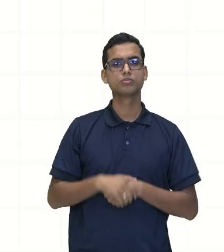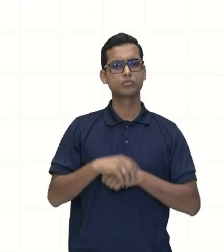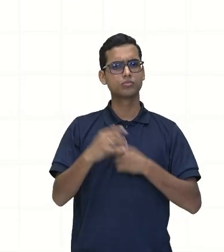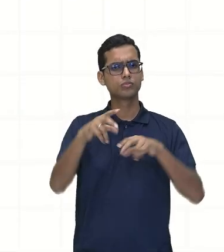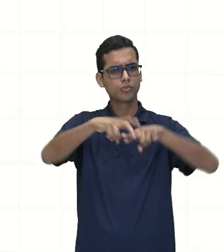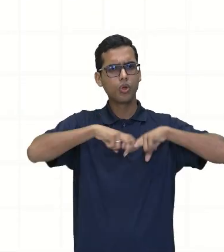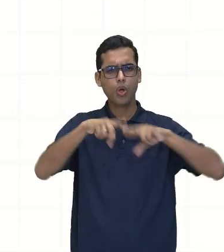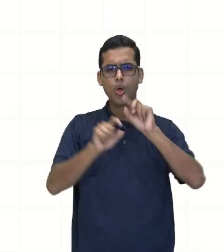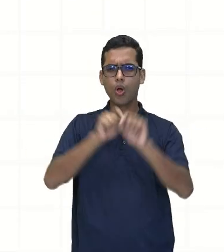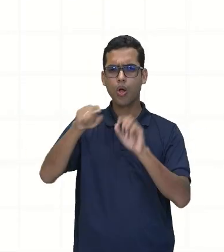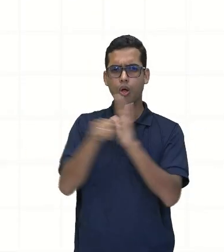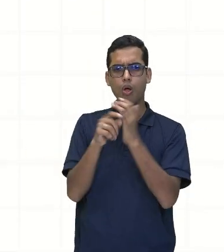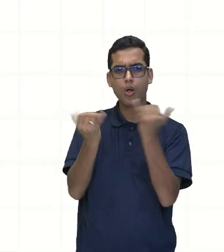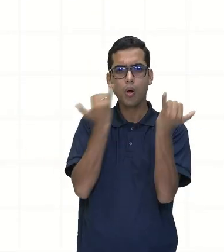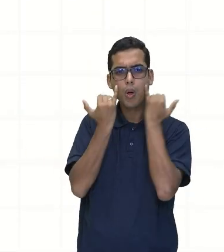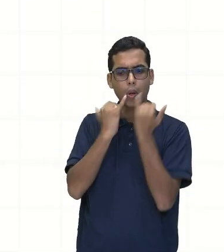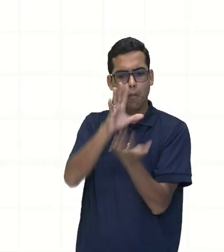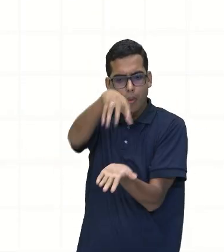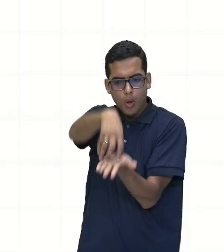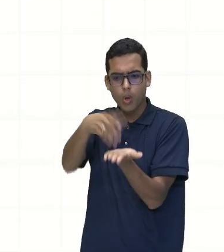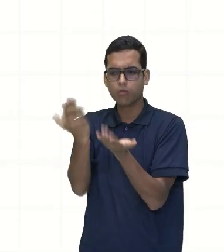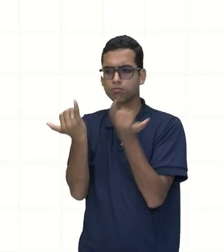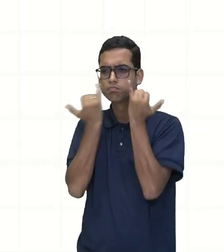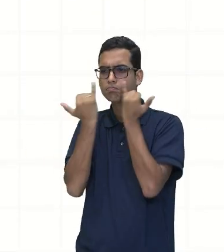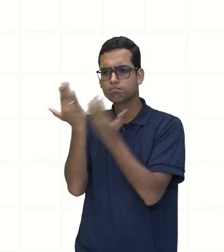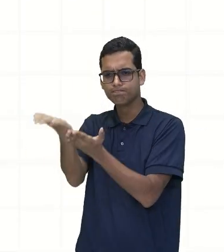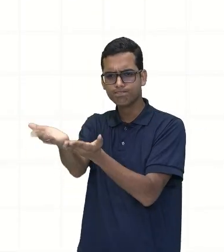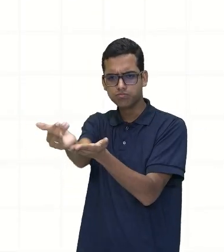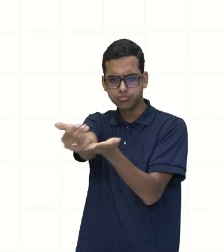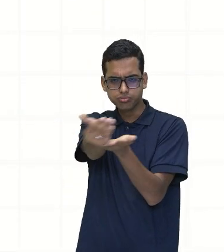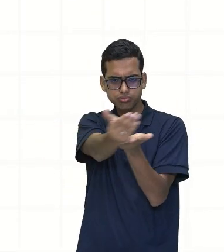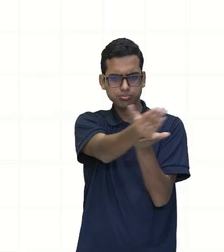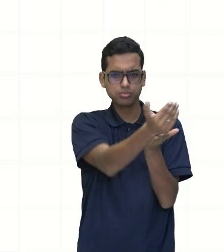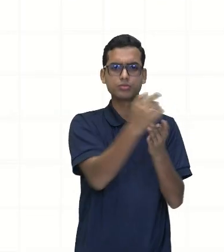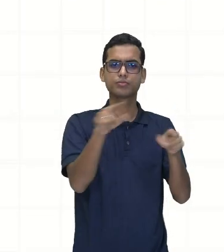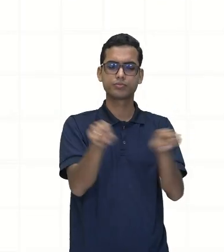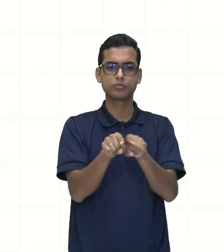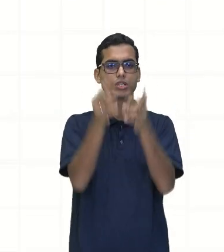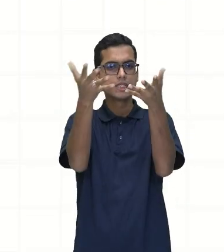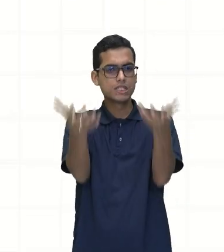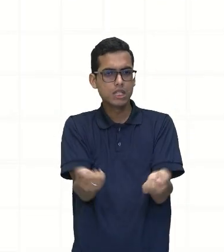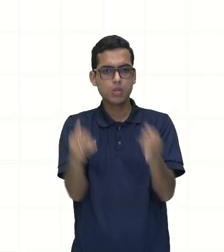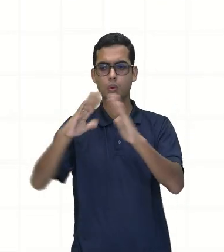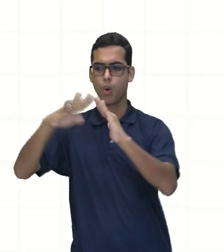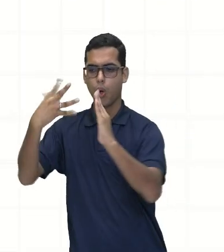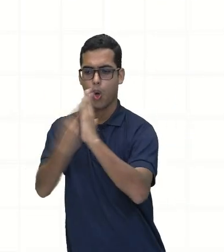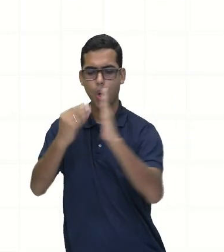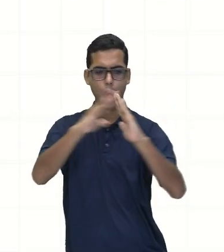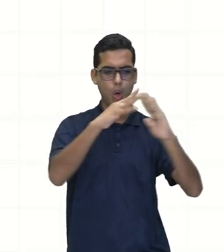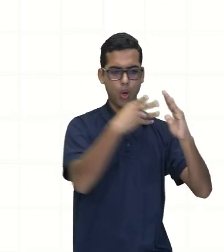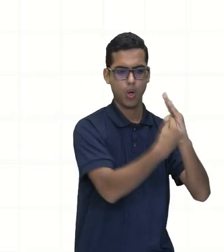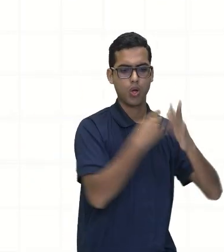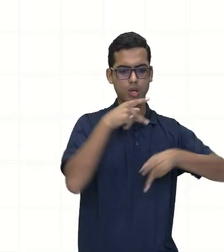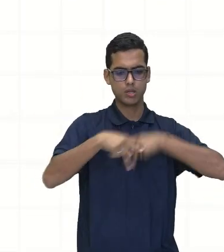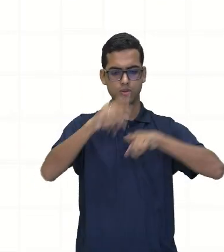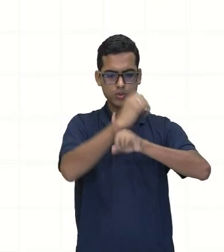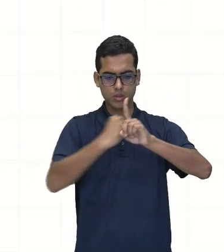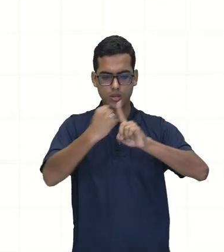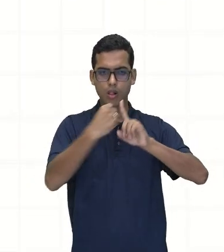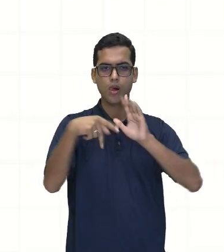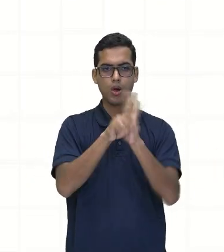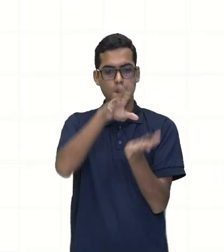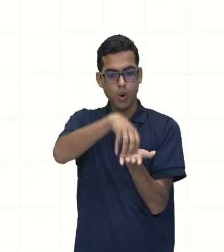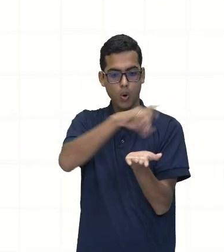ser realizado, do reconhecimento também dessas populações, né, que são feitas, e